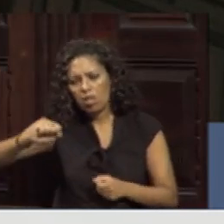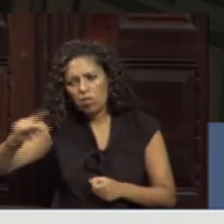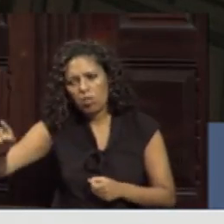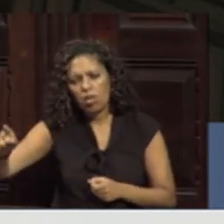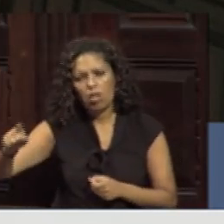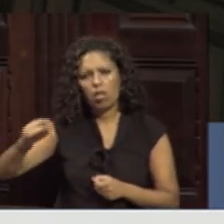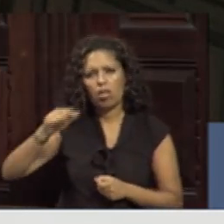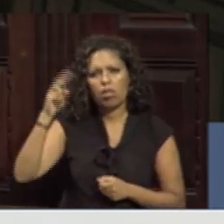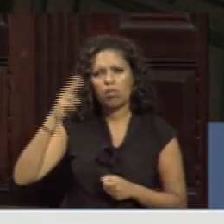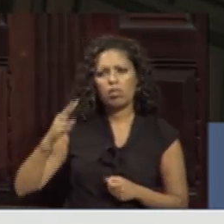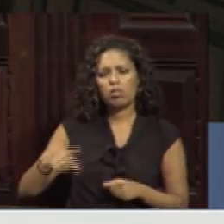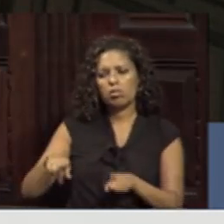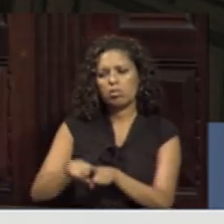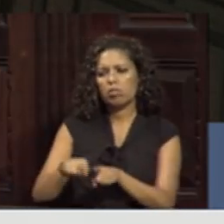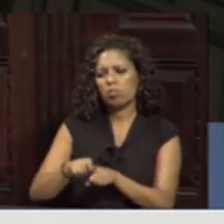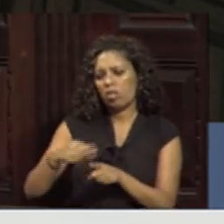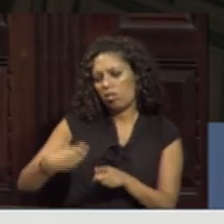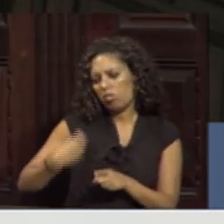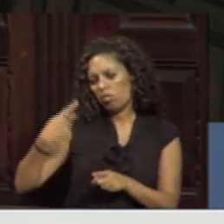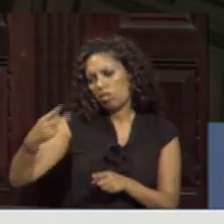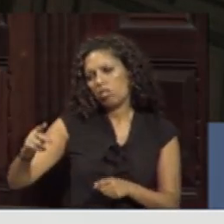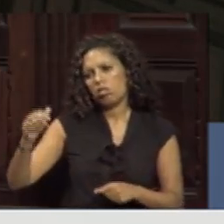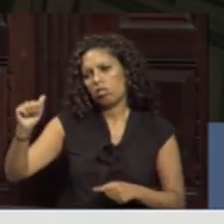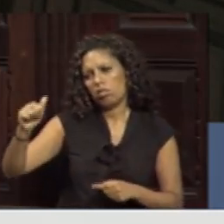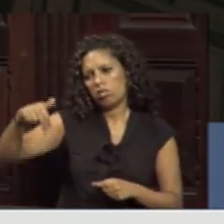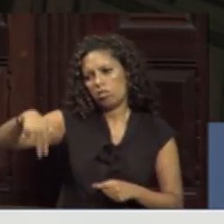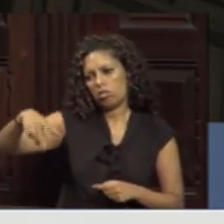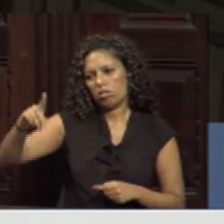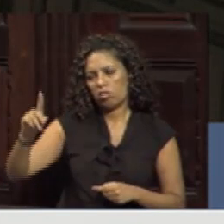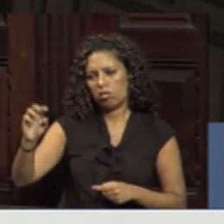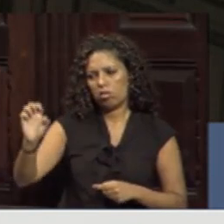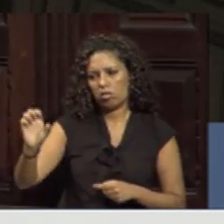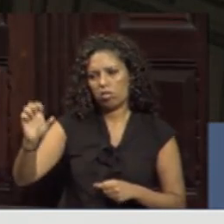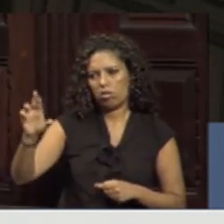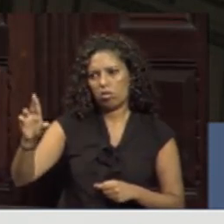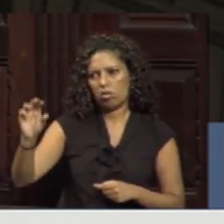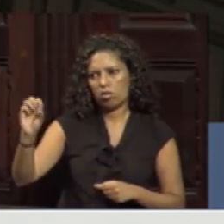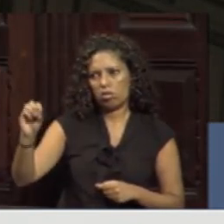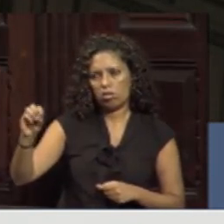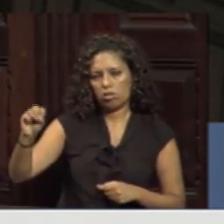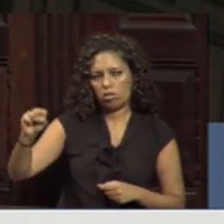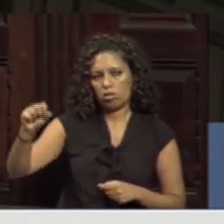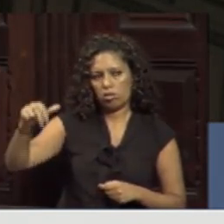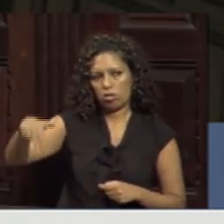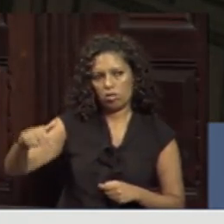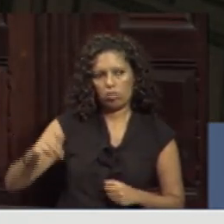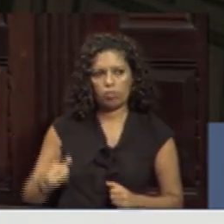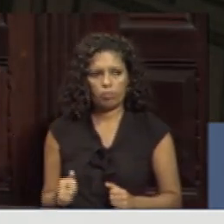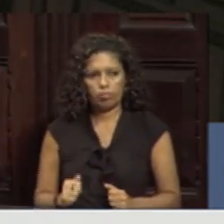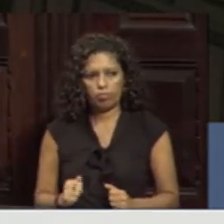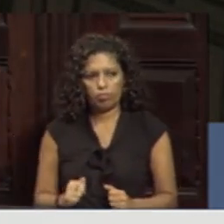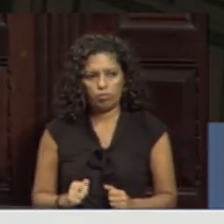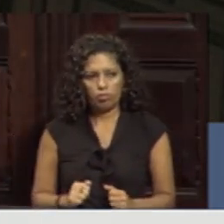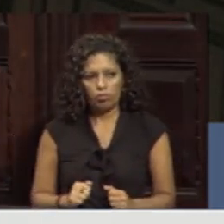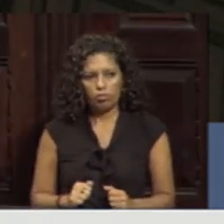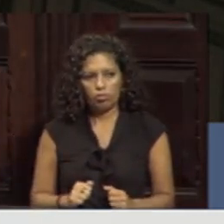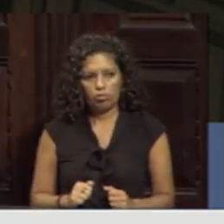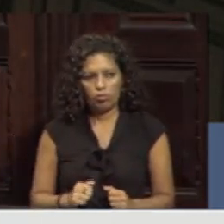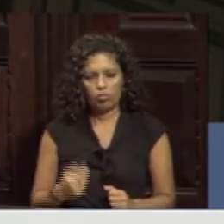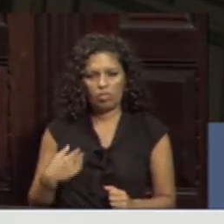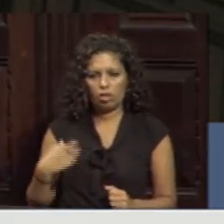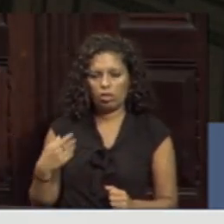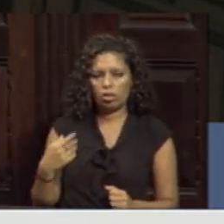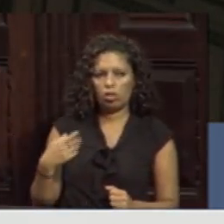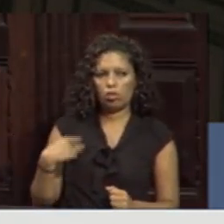da Marielle. E a gente aqui quer essa explicação e vamos cobrar. Somo aqui a todos, deputado Leomar Coelho, o senhor que é um